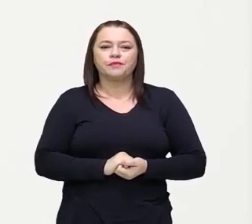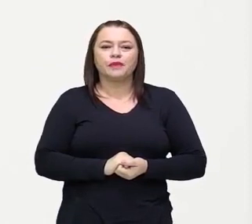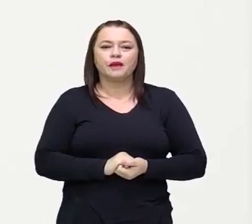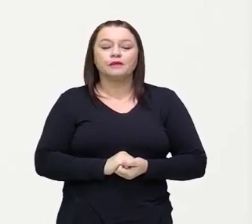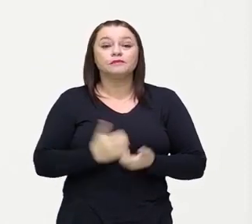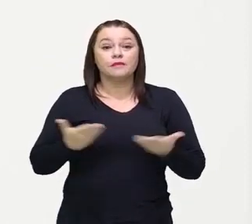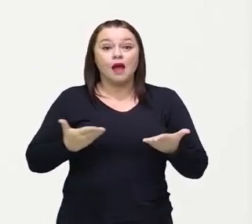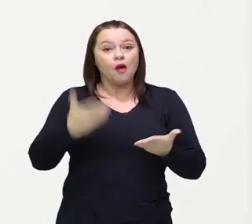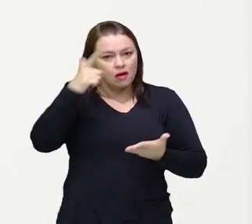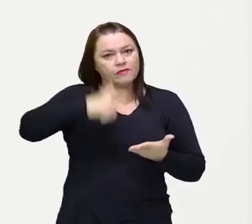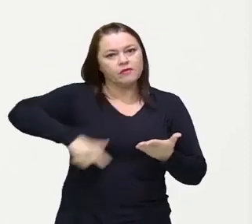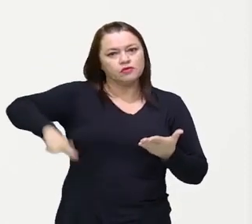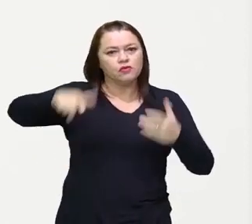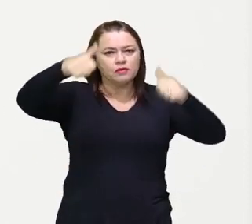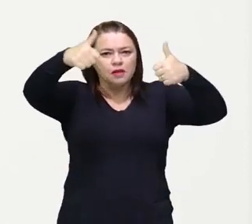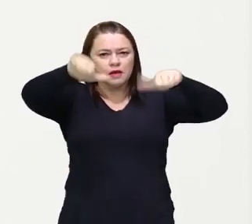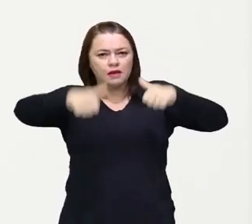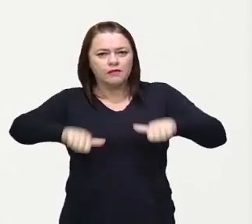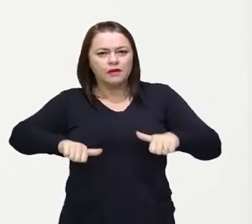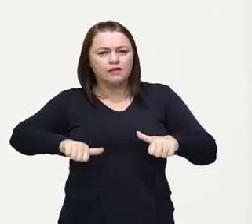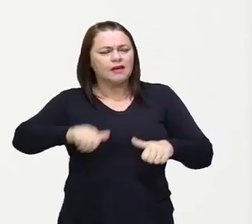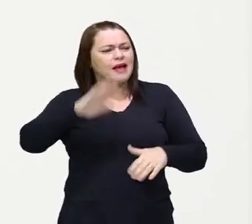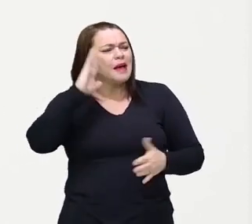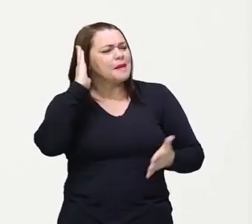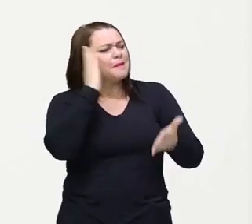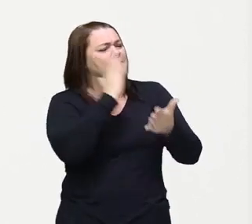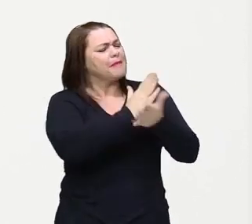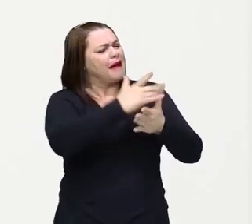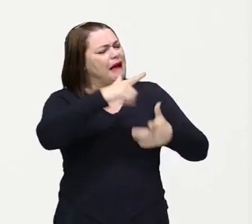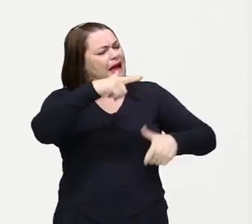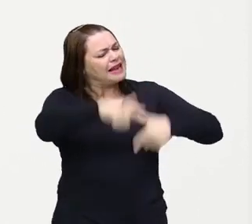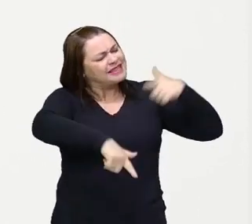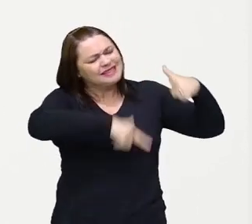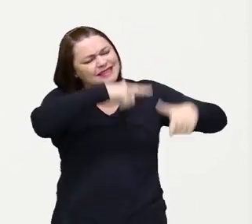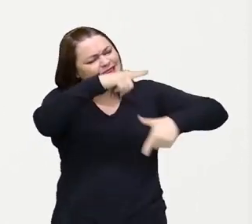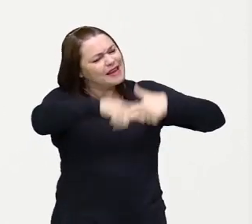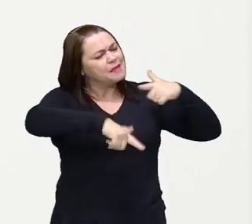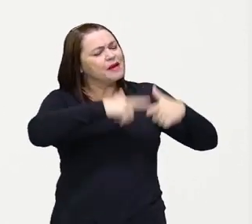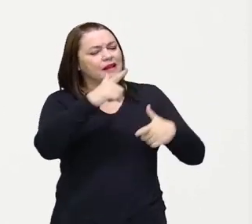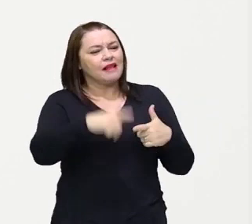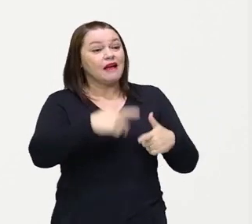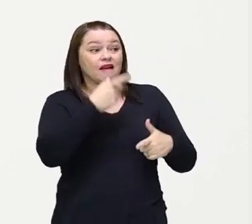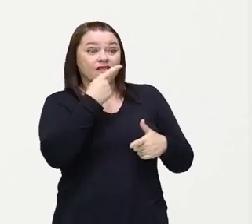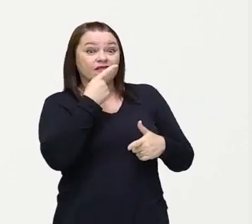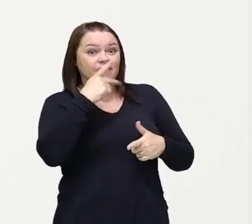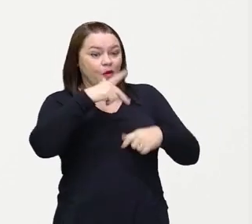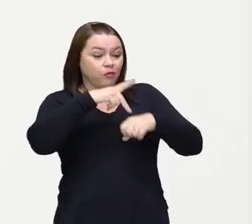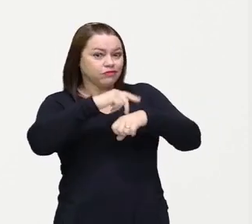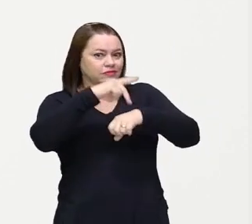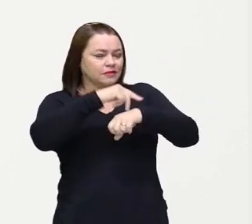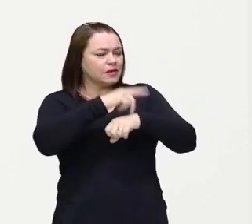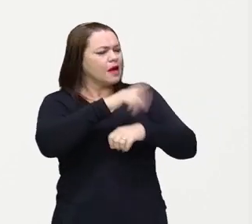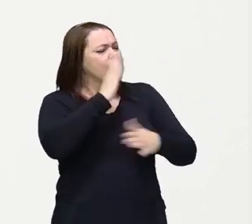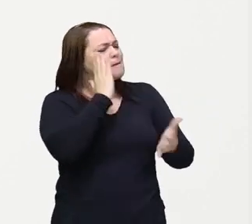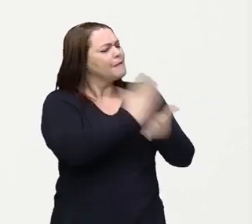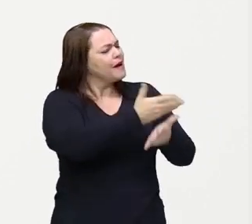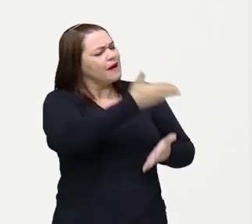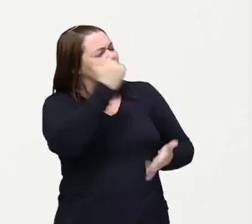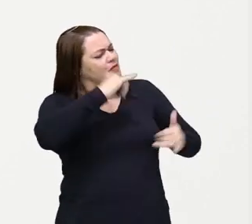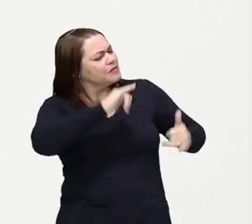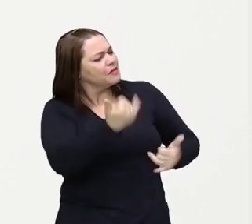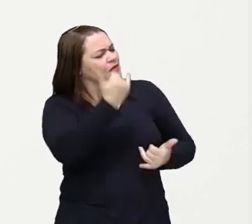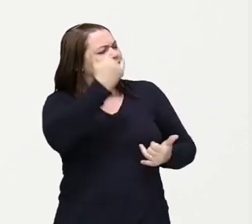Não, aqui, ó. Deixe essa trabalhadeira de lado, disse a cigarra, e venha aproveitar esse dia ensolarado de verão,